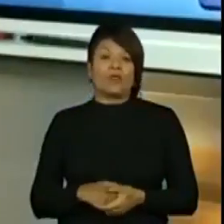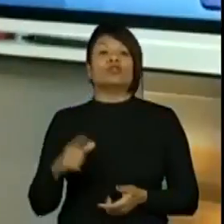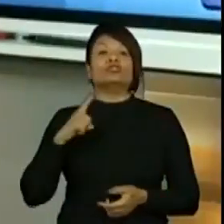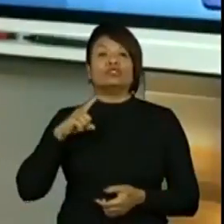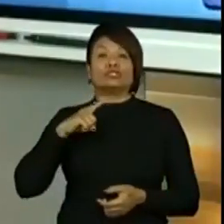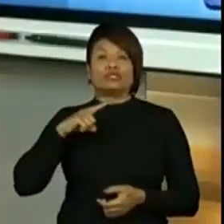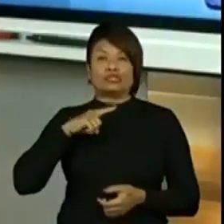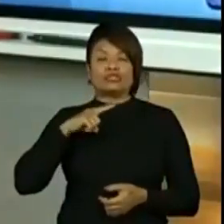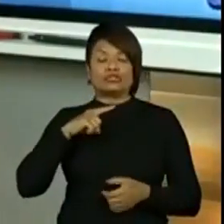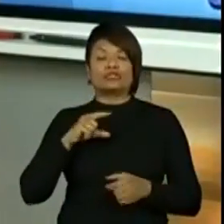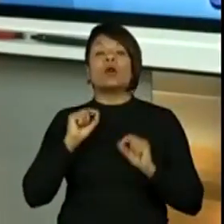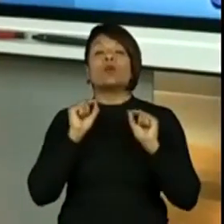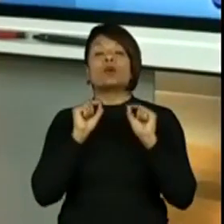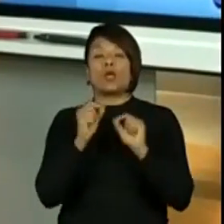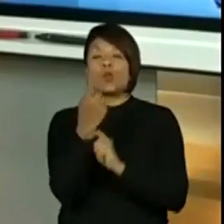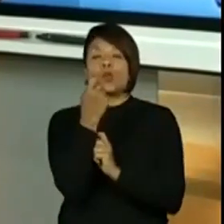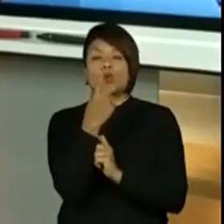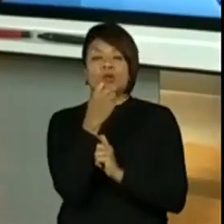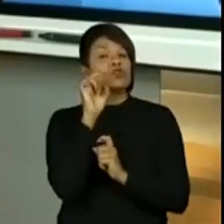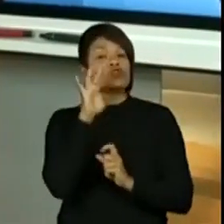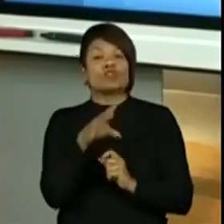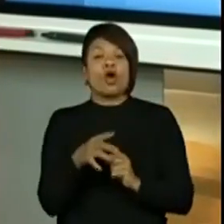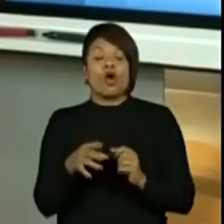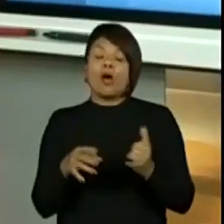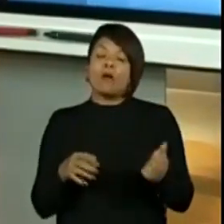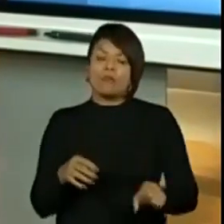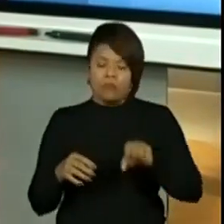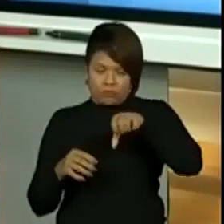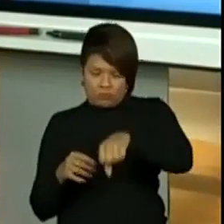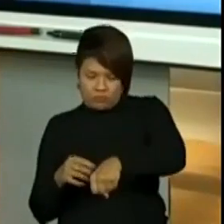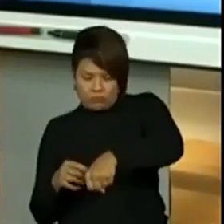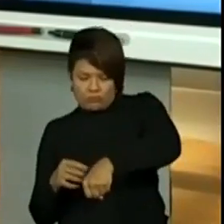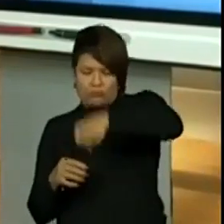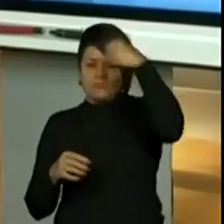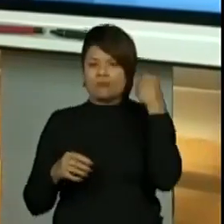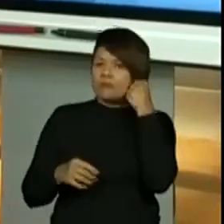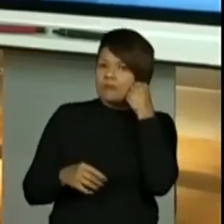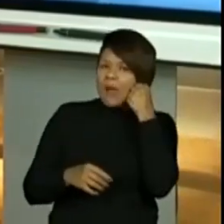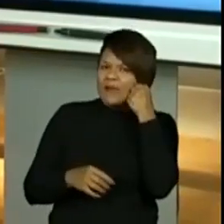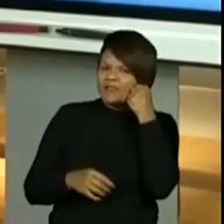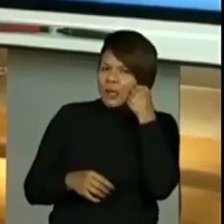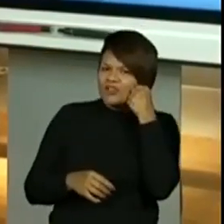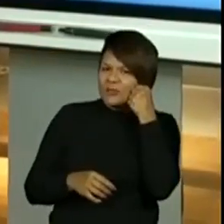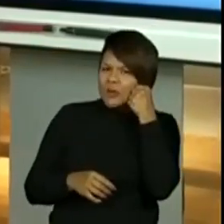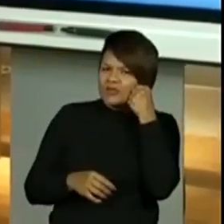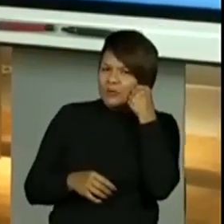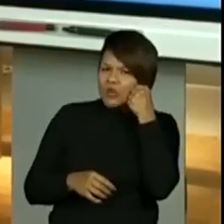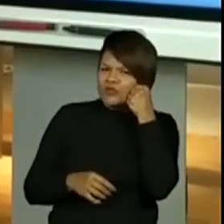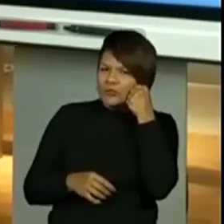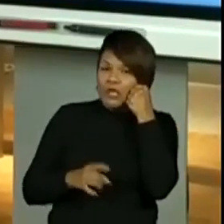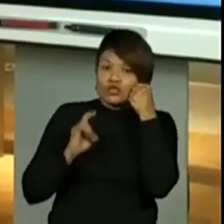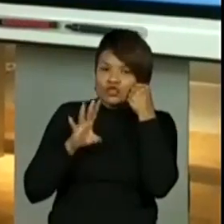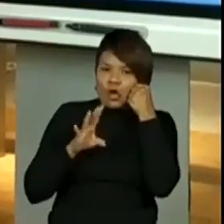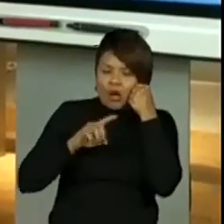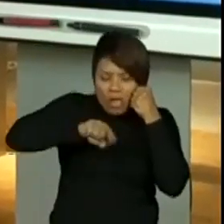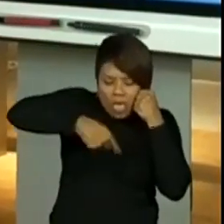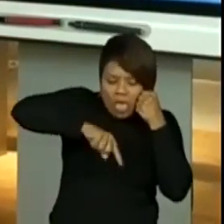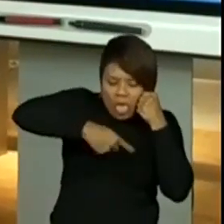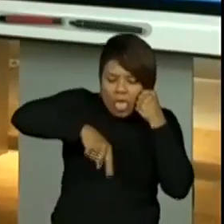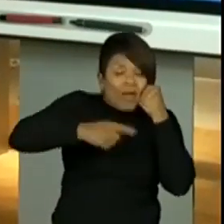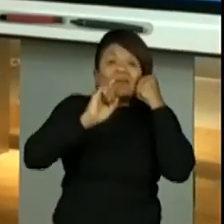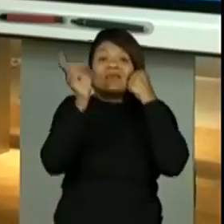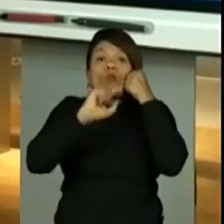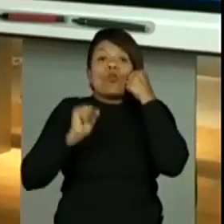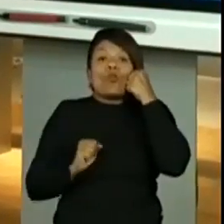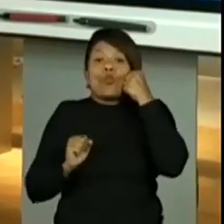uma única finalidade, que era falar. Apenas falava esse telefone. Foi um grande avanço